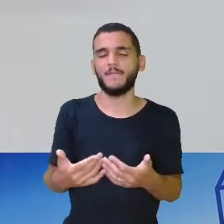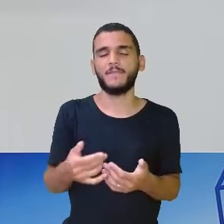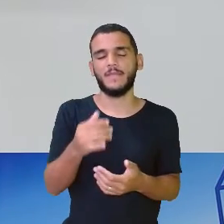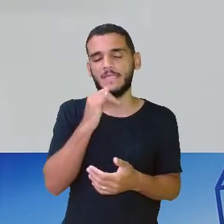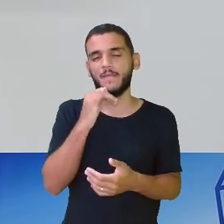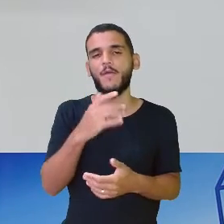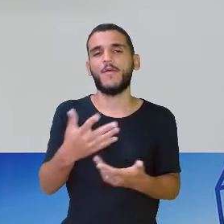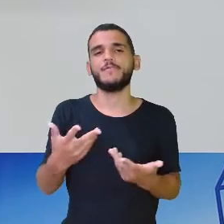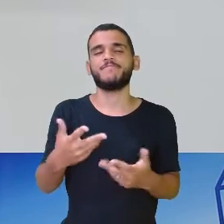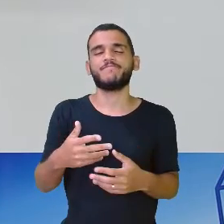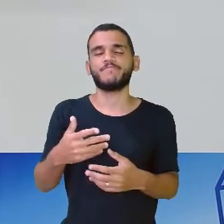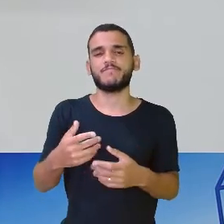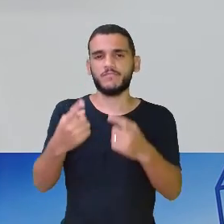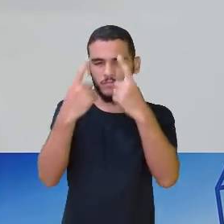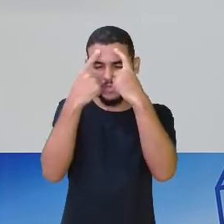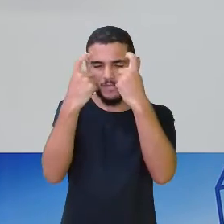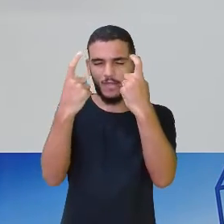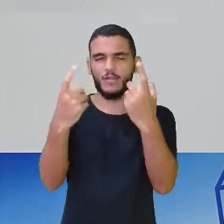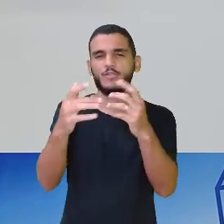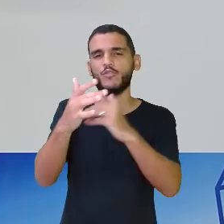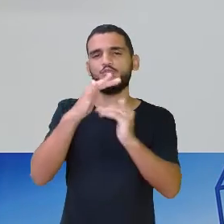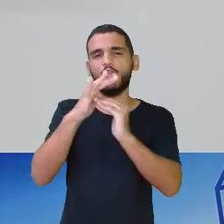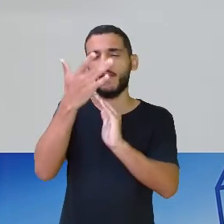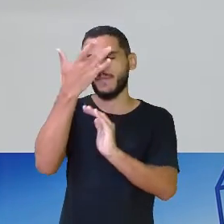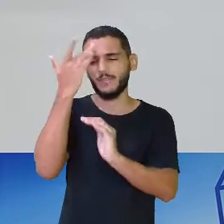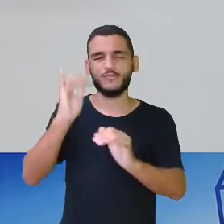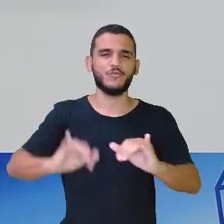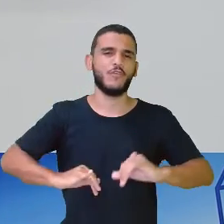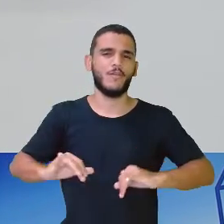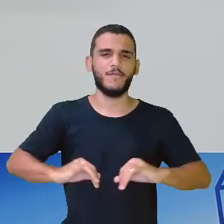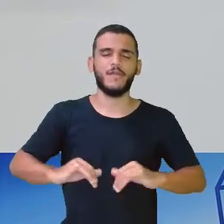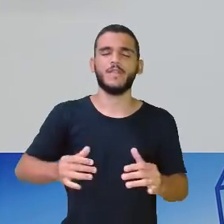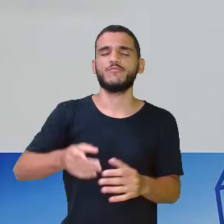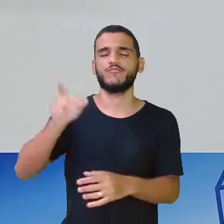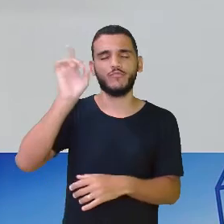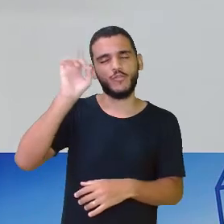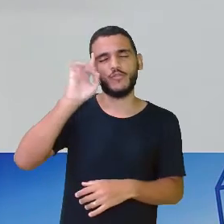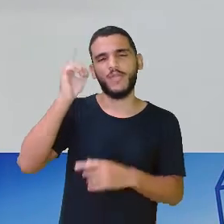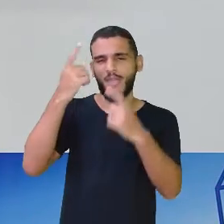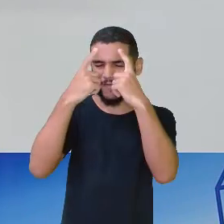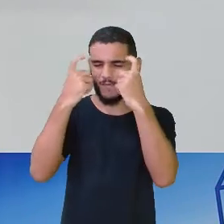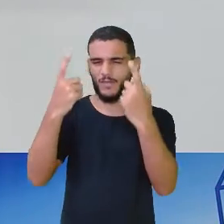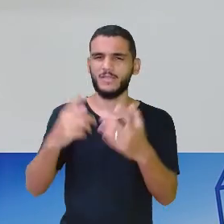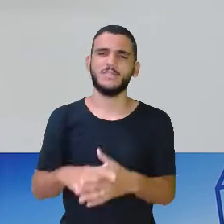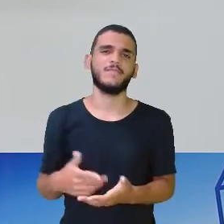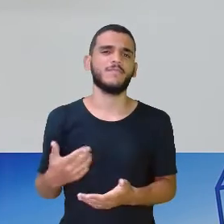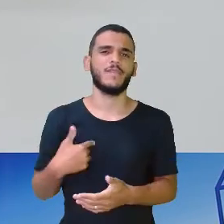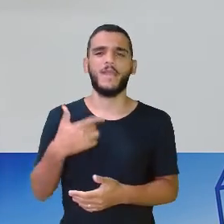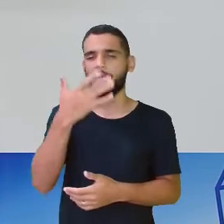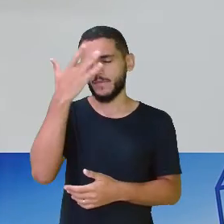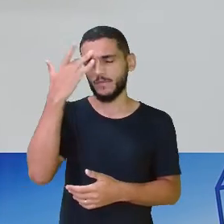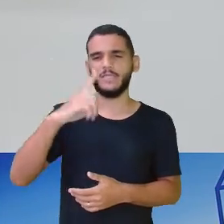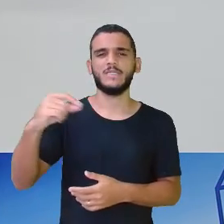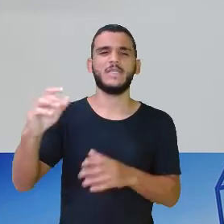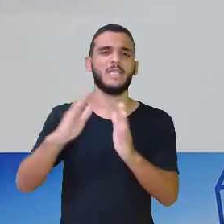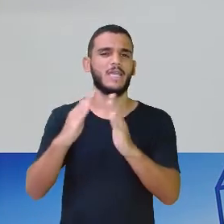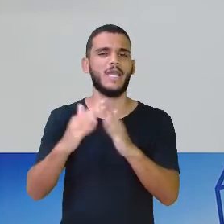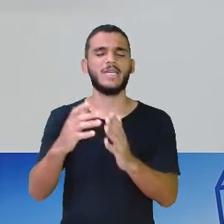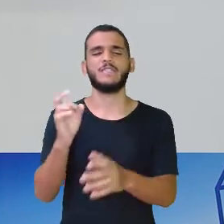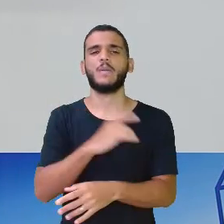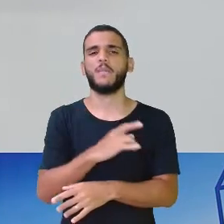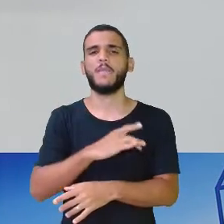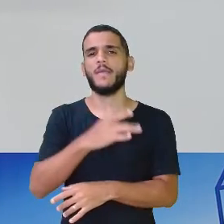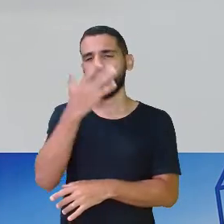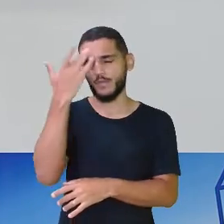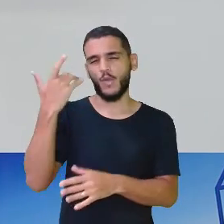Violência. Todo mundo aí sofrendo com a violência no cotidiano. Você sai com medo, né, de que assaltem